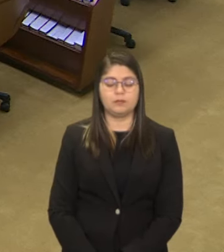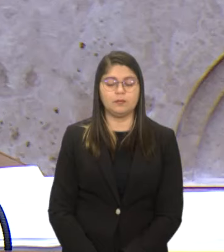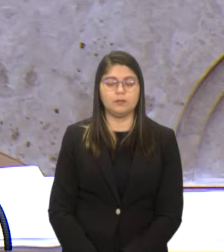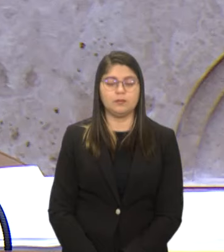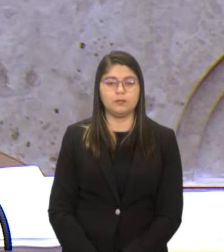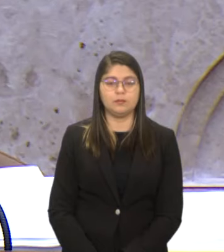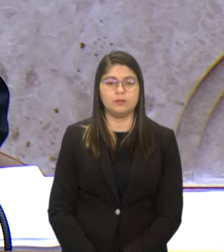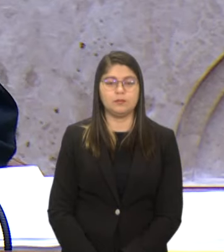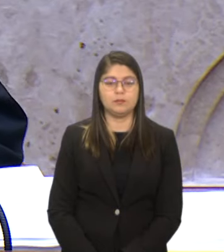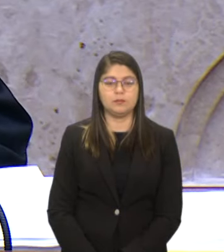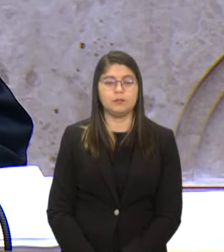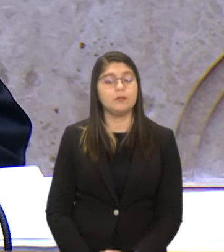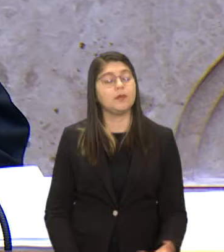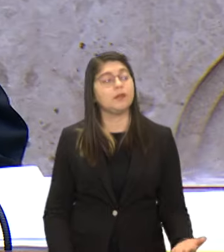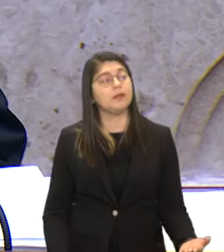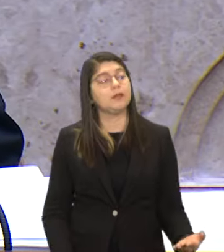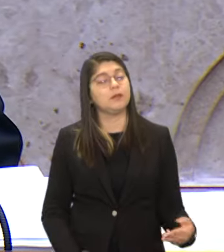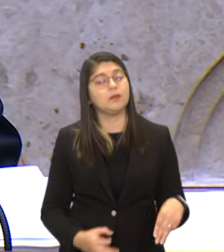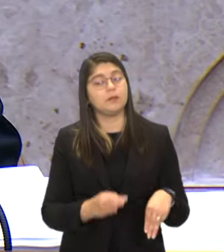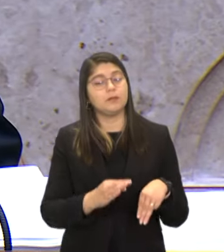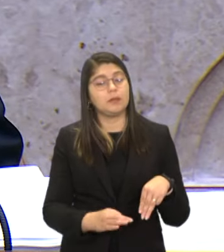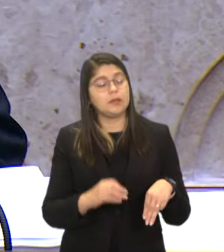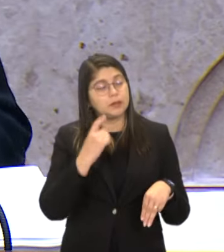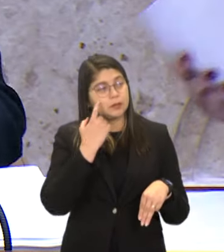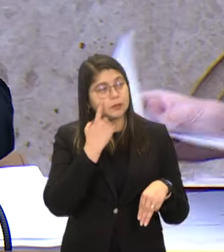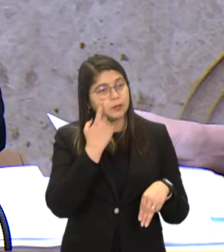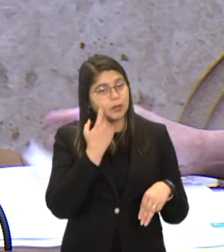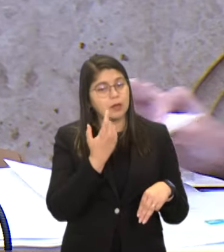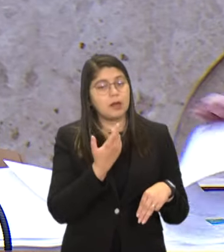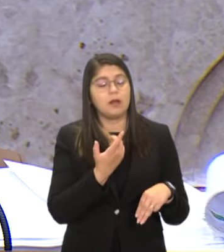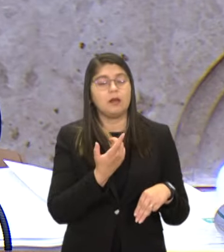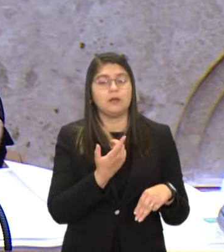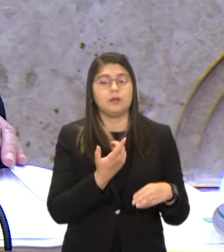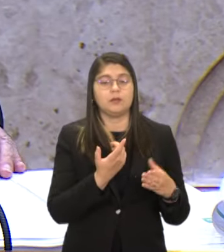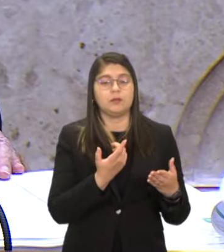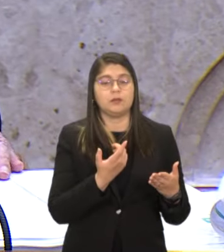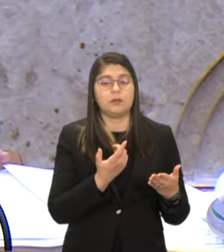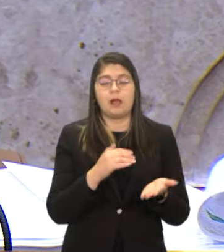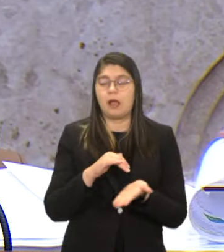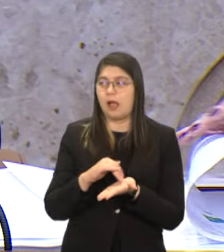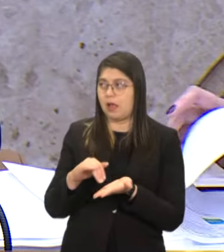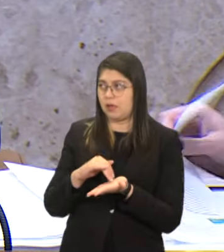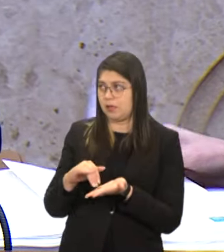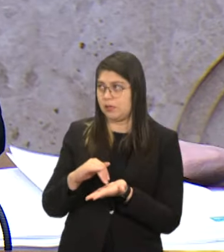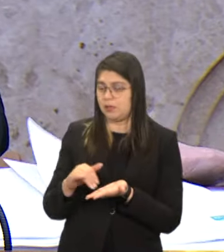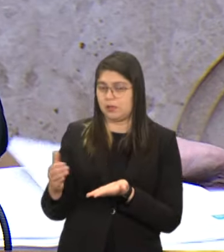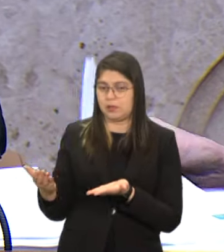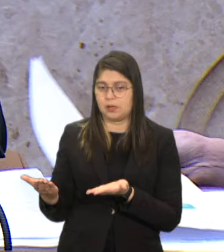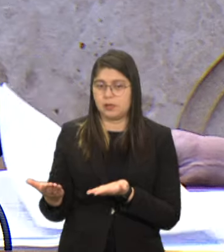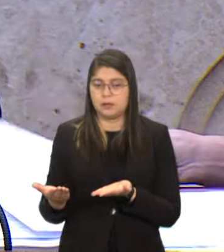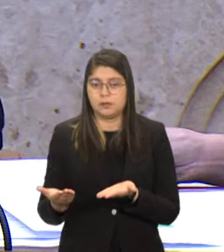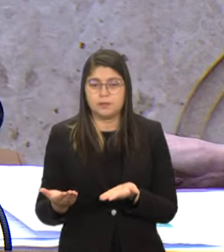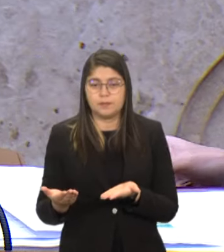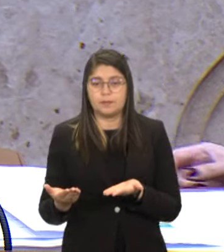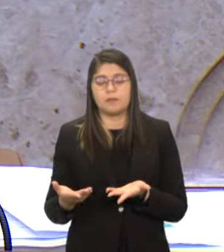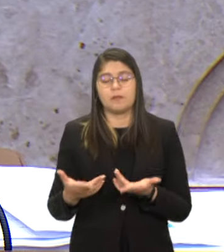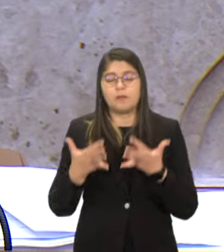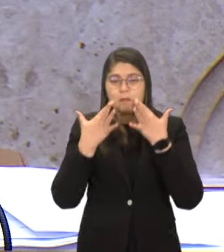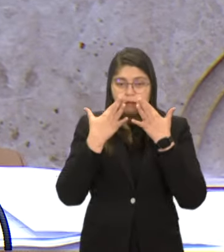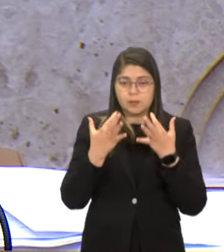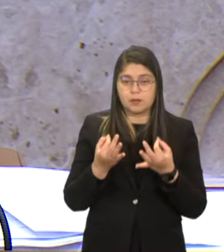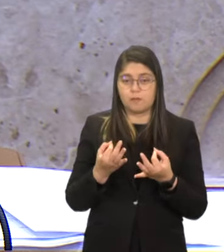Ok. Ministro Cássio, a nossa querida secretária de plenário, Carmelília, observa que